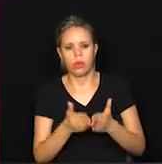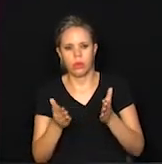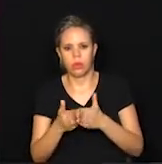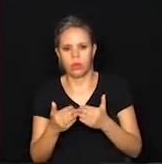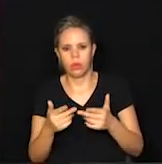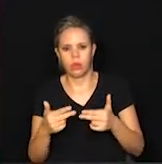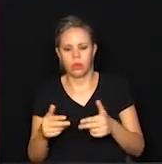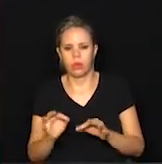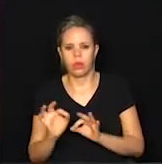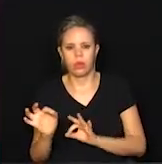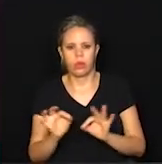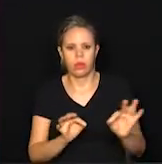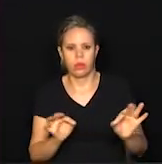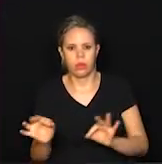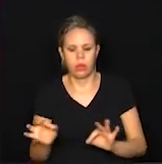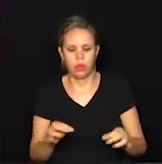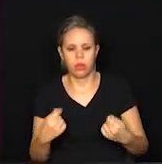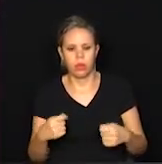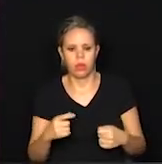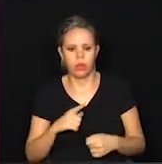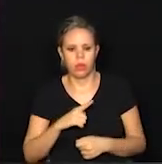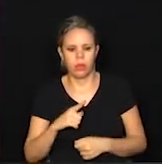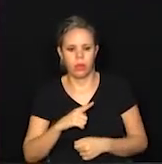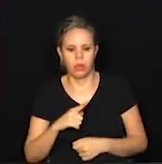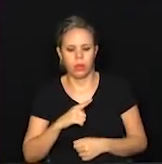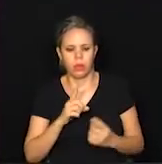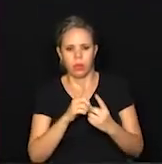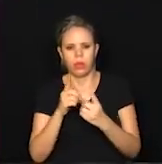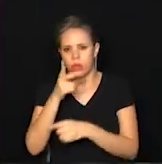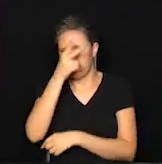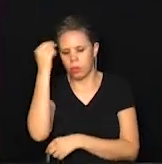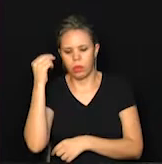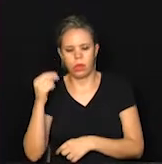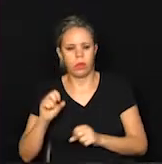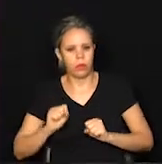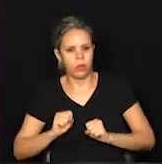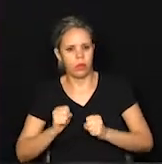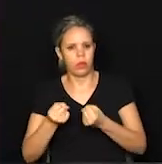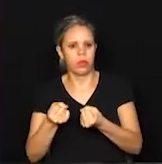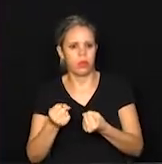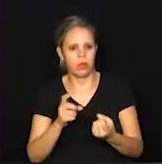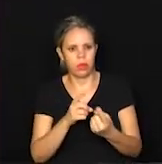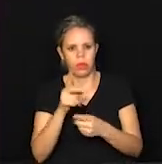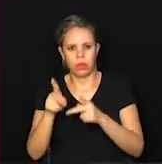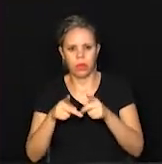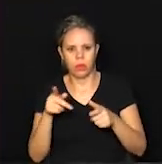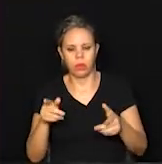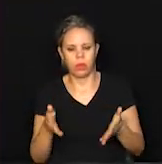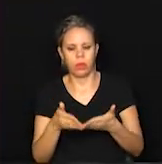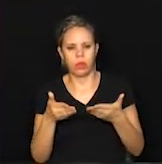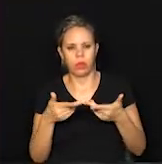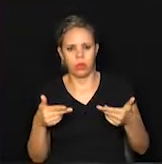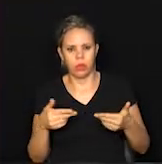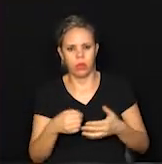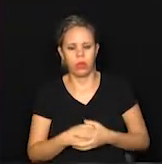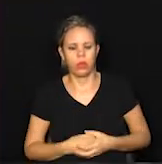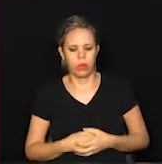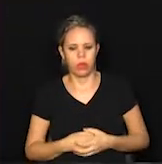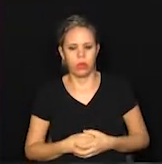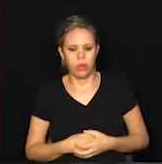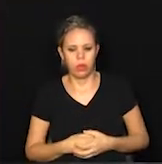mais longe, nas áreas onde precisava ter o serviço público mais fortalecido para atender essa população mais vulnerável.